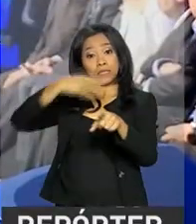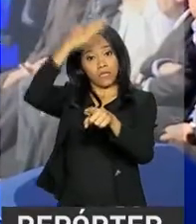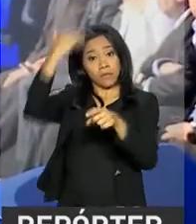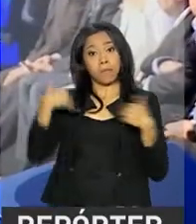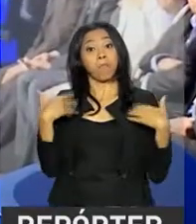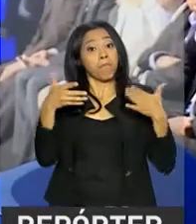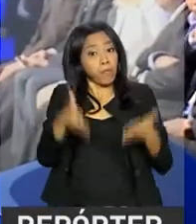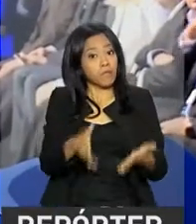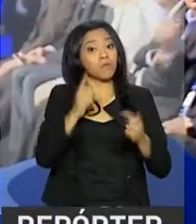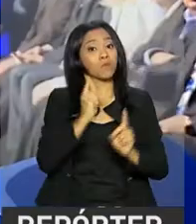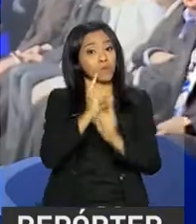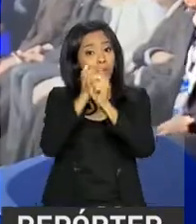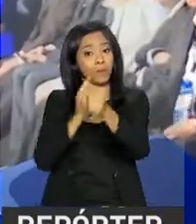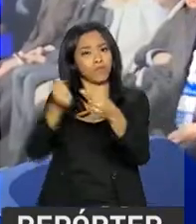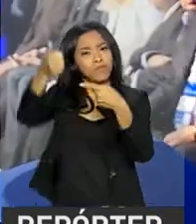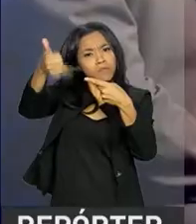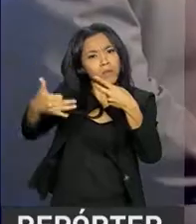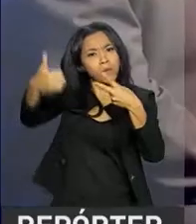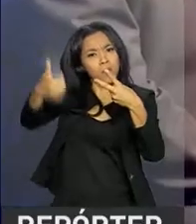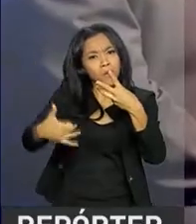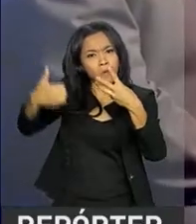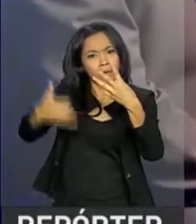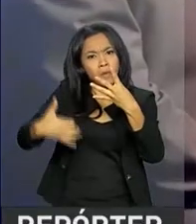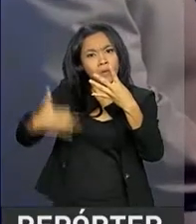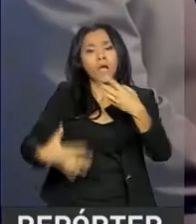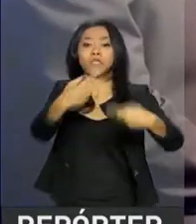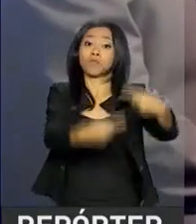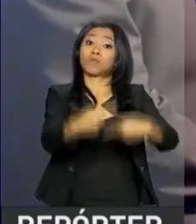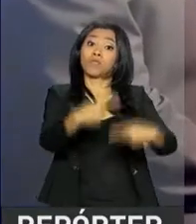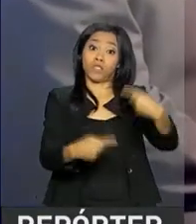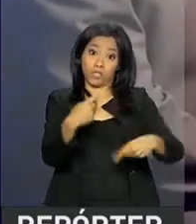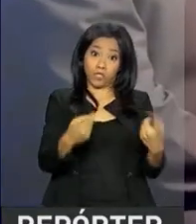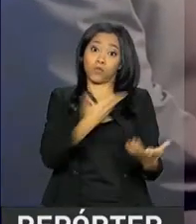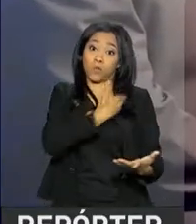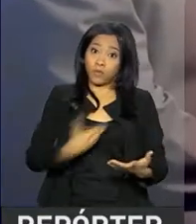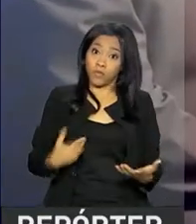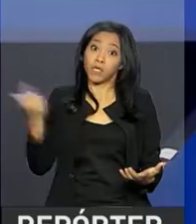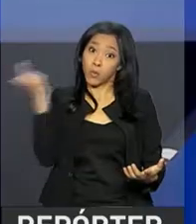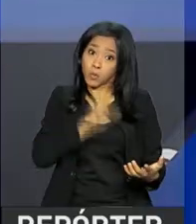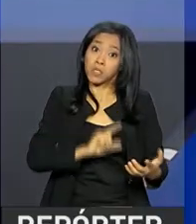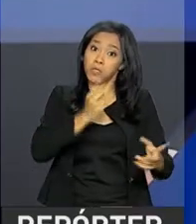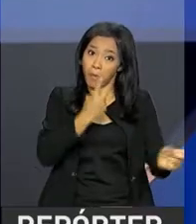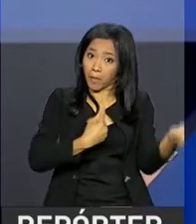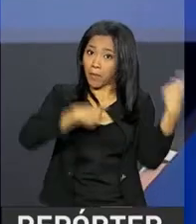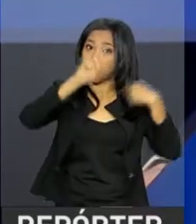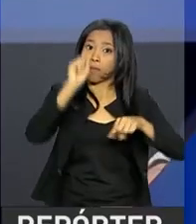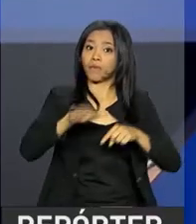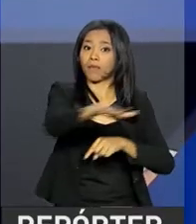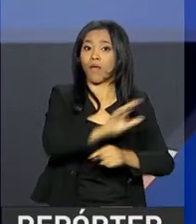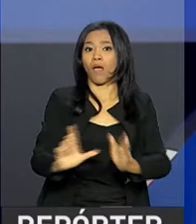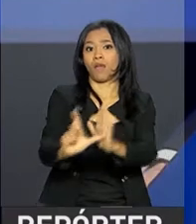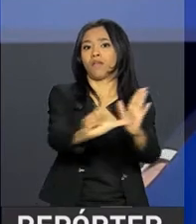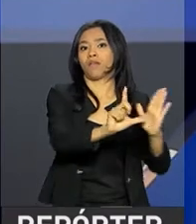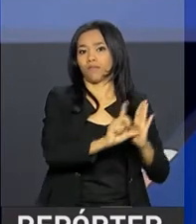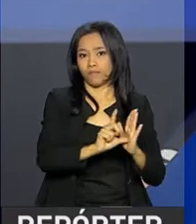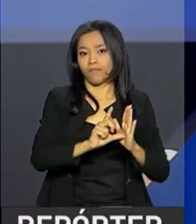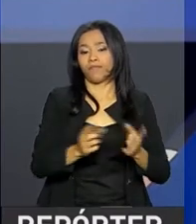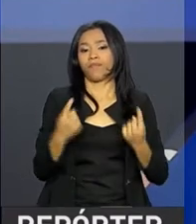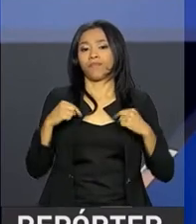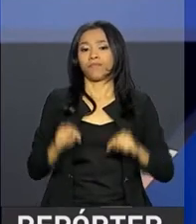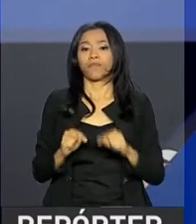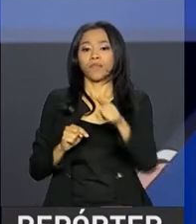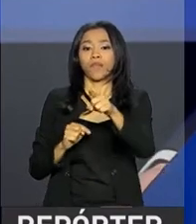e destacou as políticas do governo que atingiram diretamente o setor varejista. No ano passado, nós acabamos